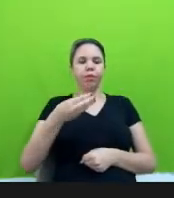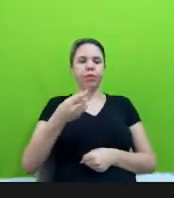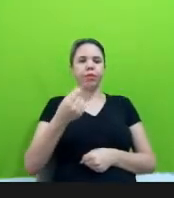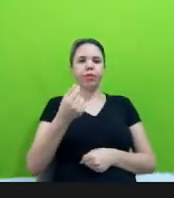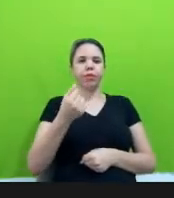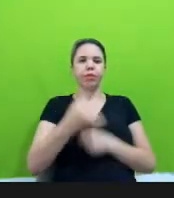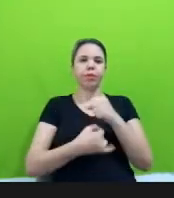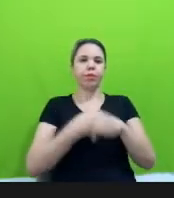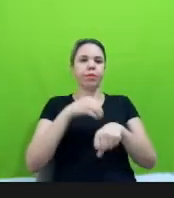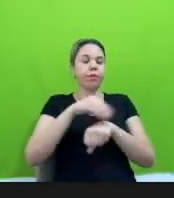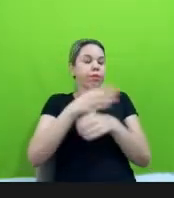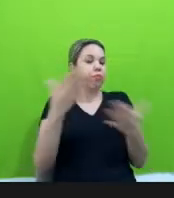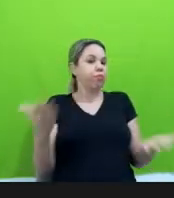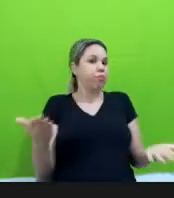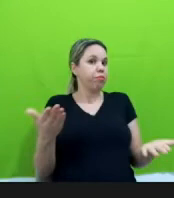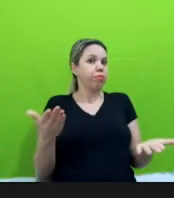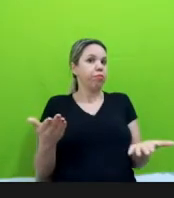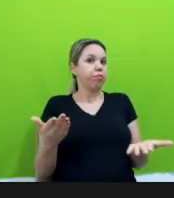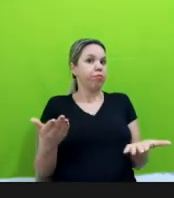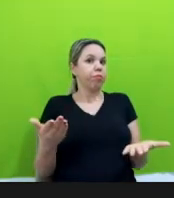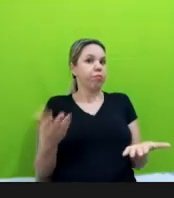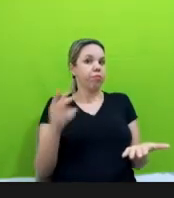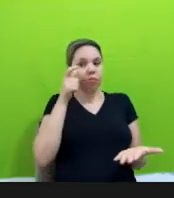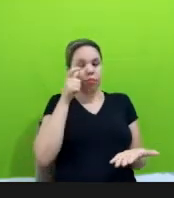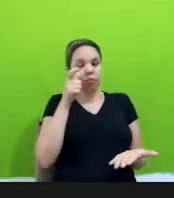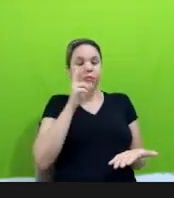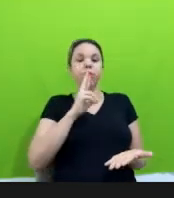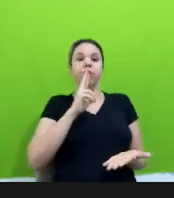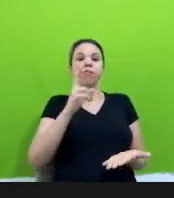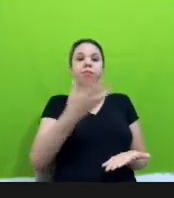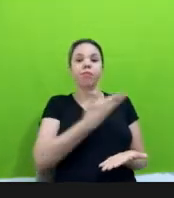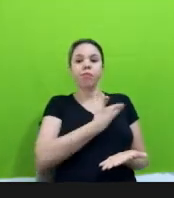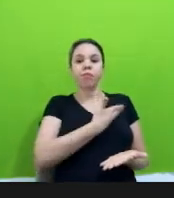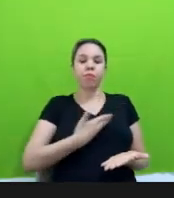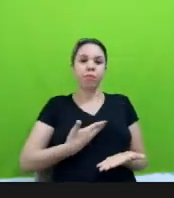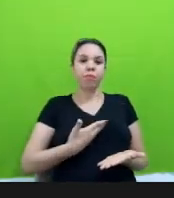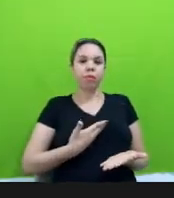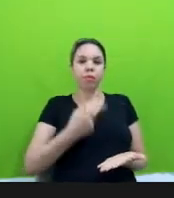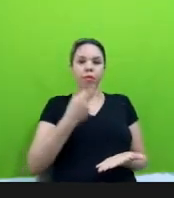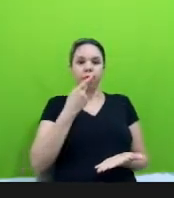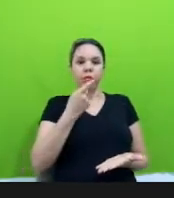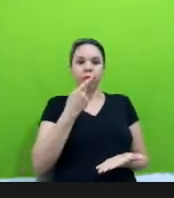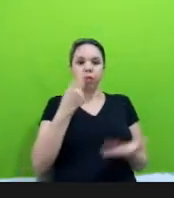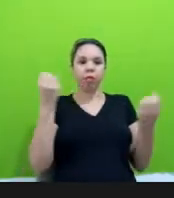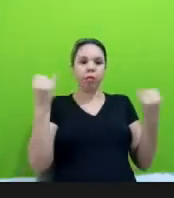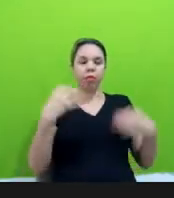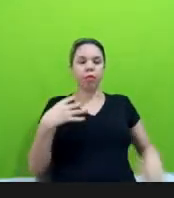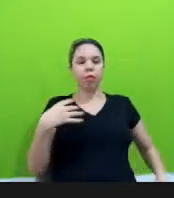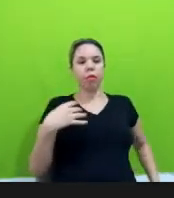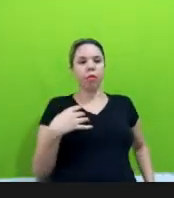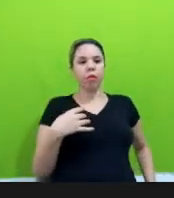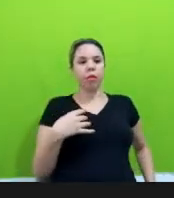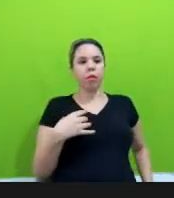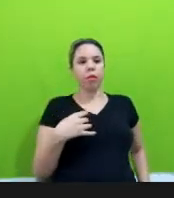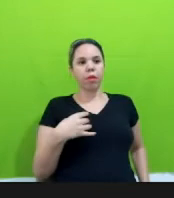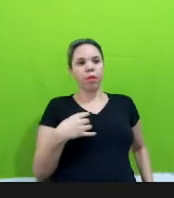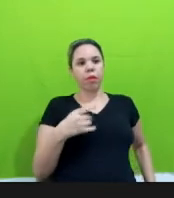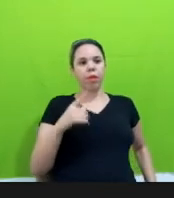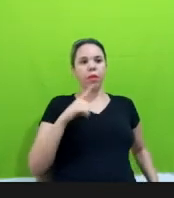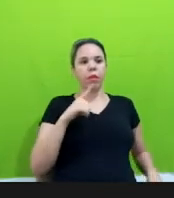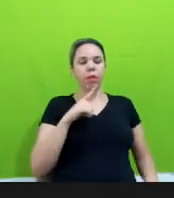pública. E na resposta do governo, eles citaram, uma das poucas matérias que a gente recebeu